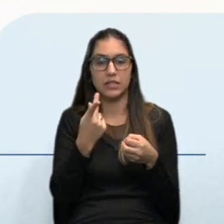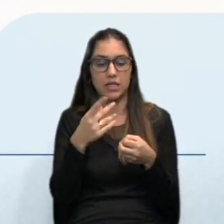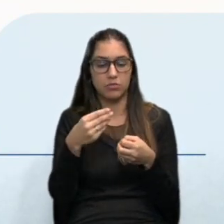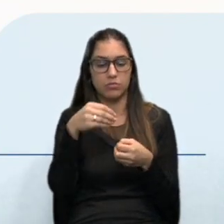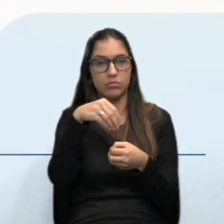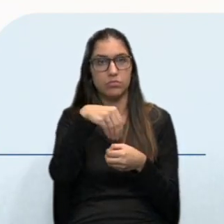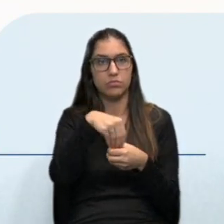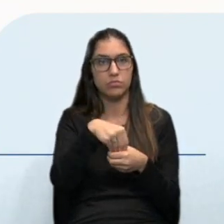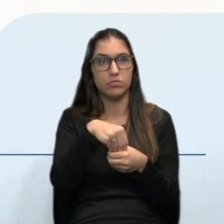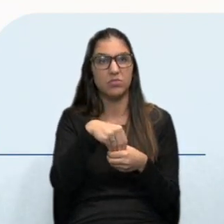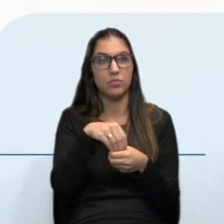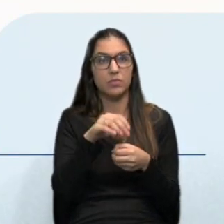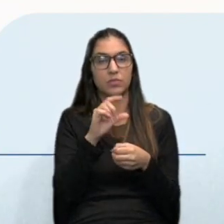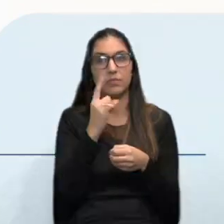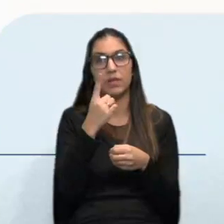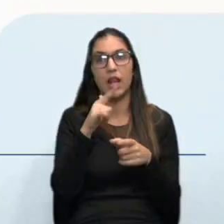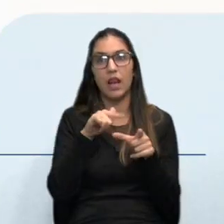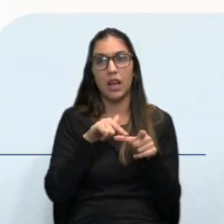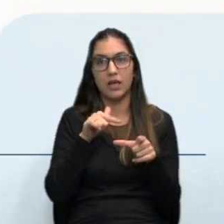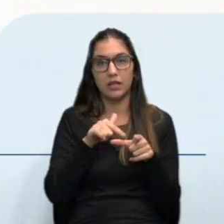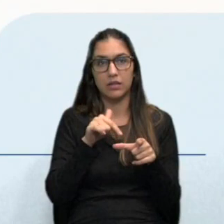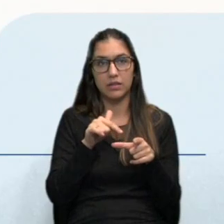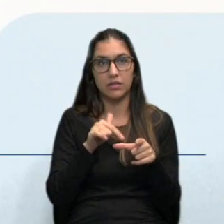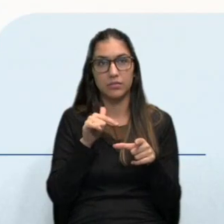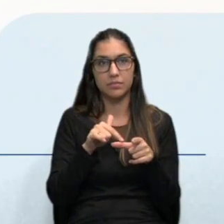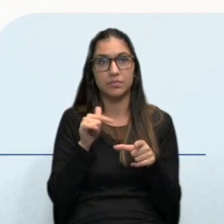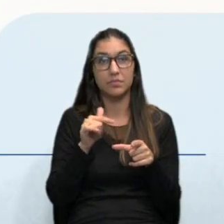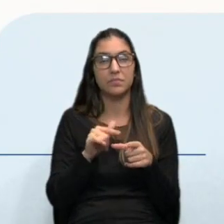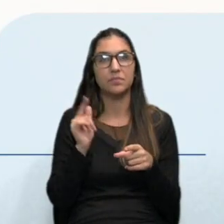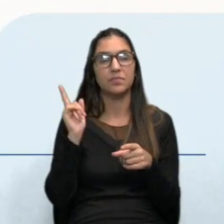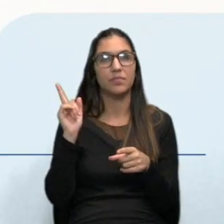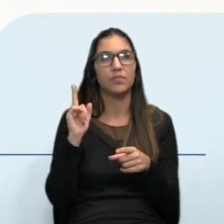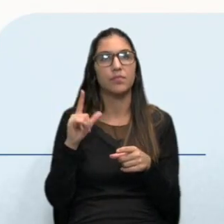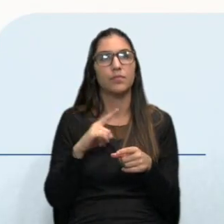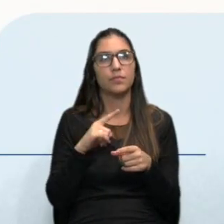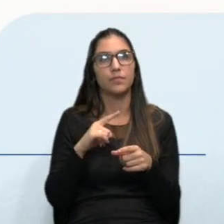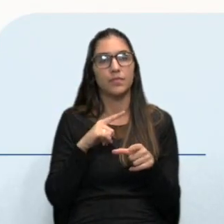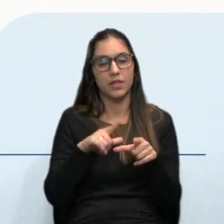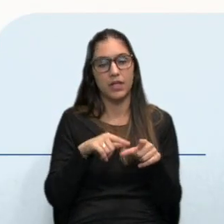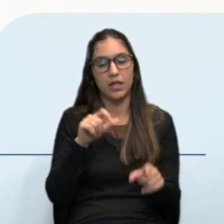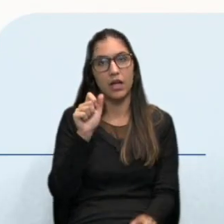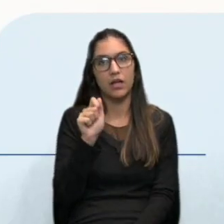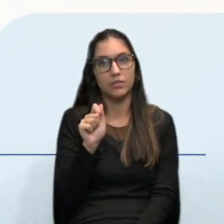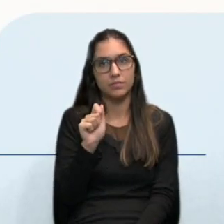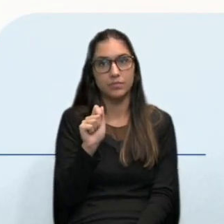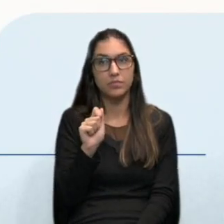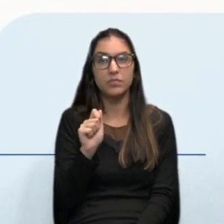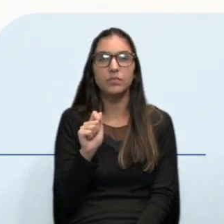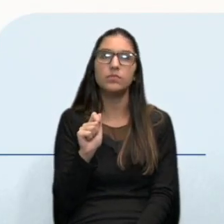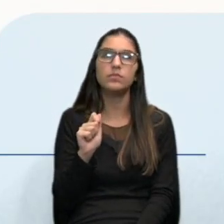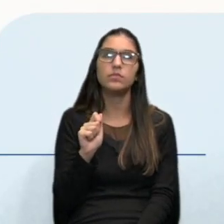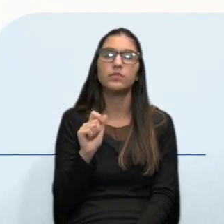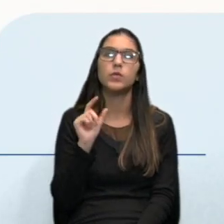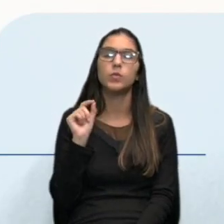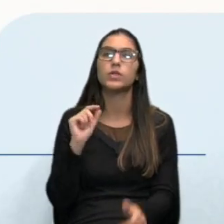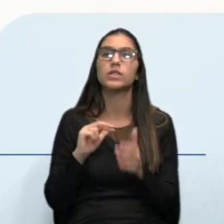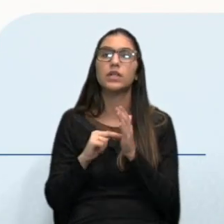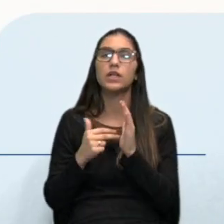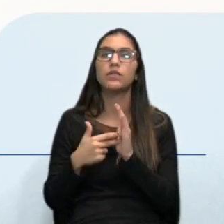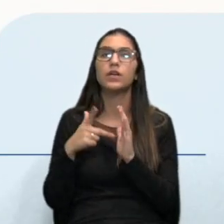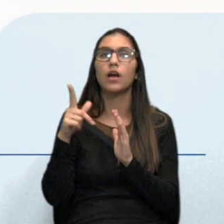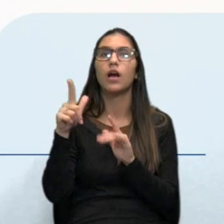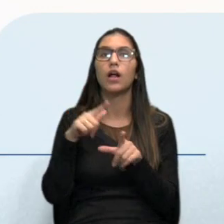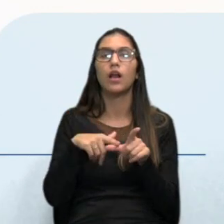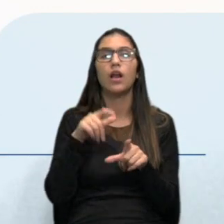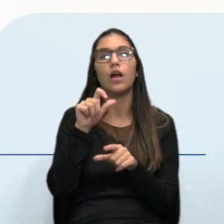o desenho, tem uma letra. Então, tem uma célula aqui representada pela letra A. O que significa essa